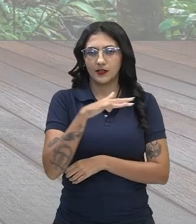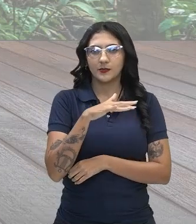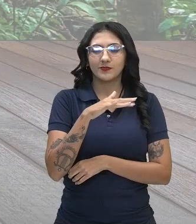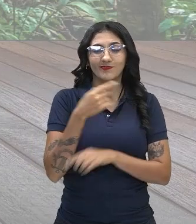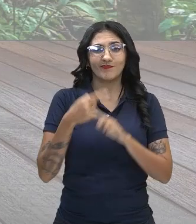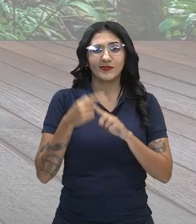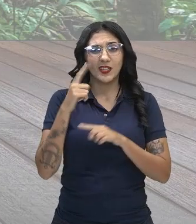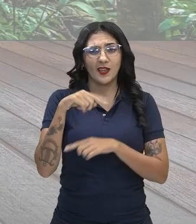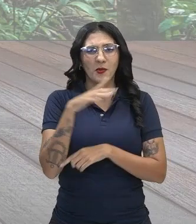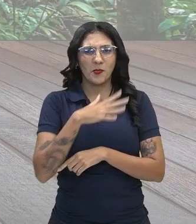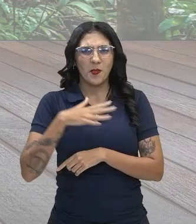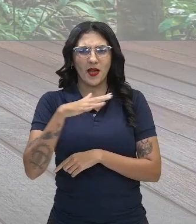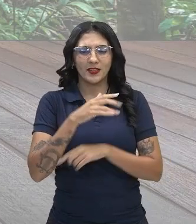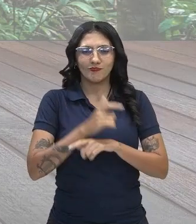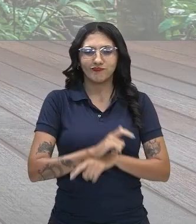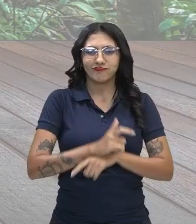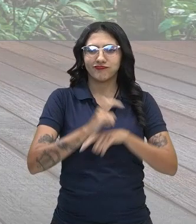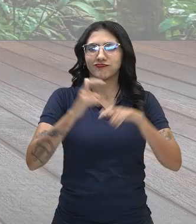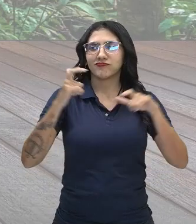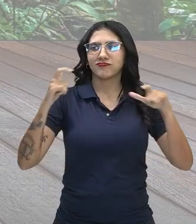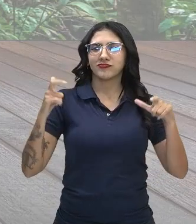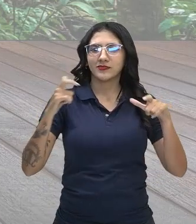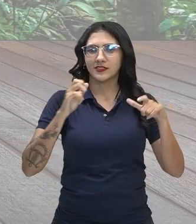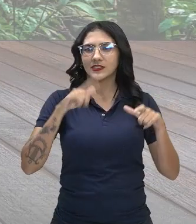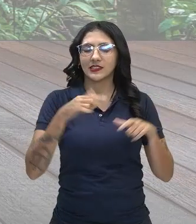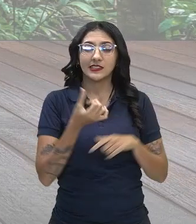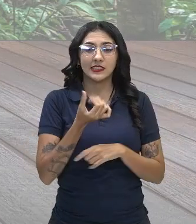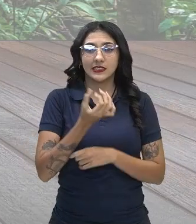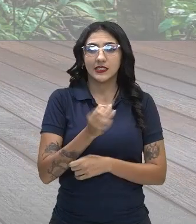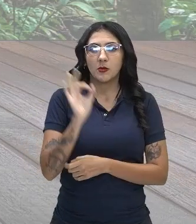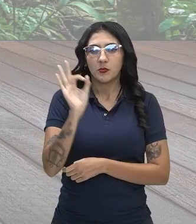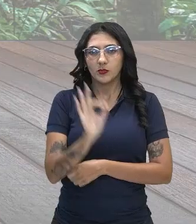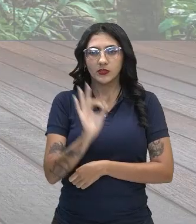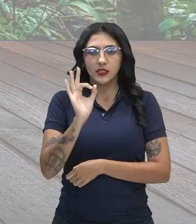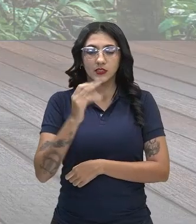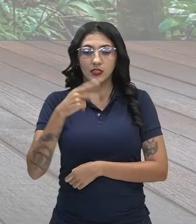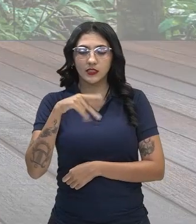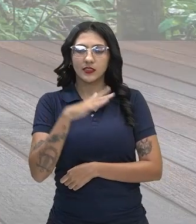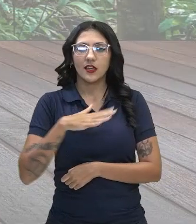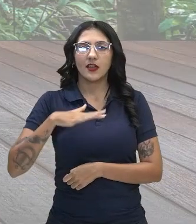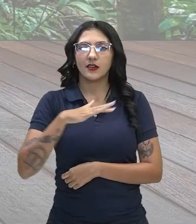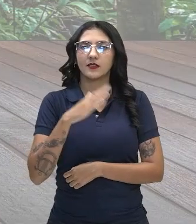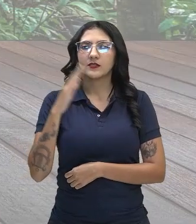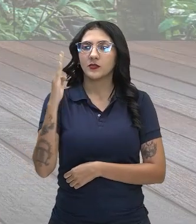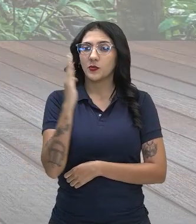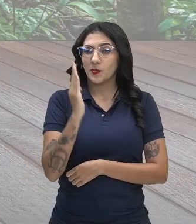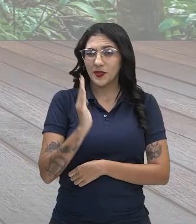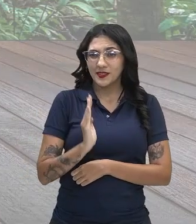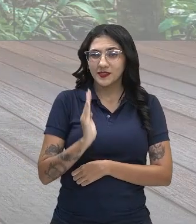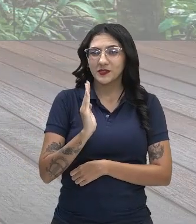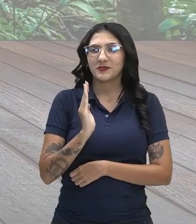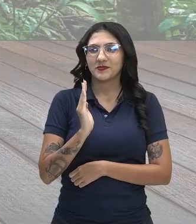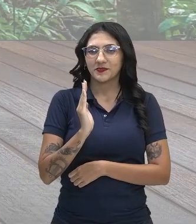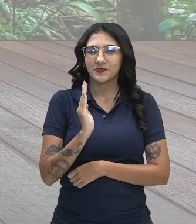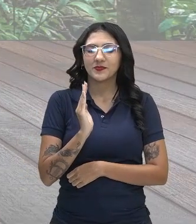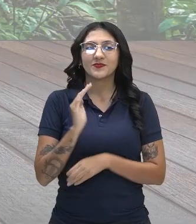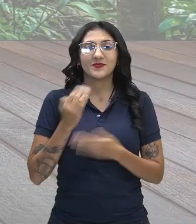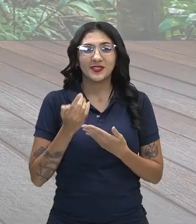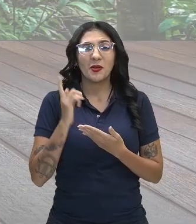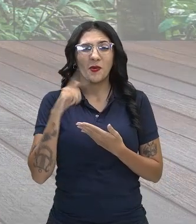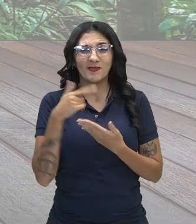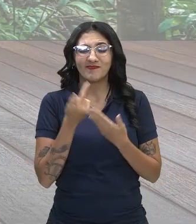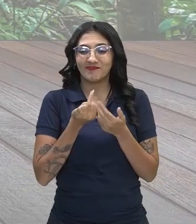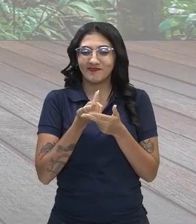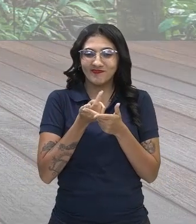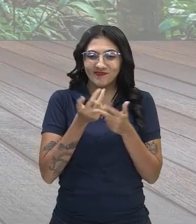extensão territorial, né? Olha aí, 60% do território brasileiro, gente, aí mais da metade, então é muita área para